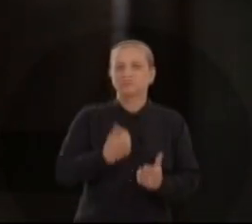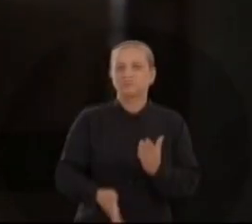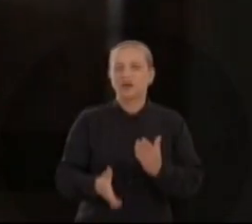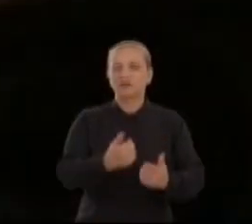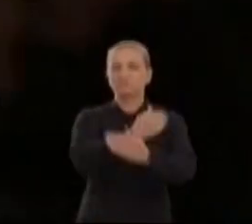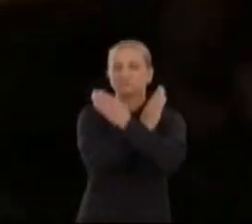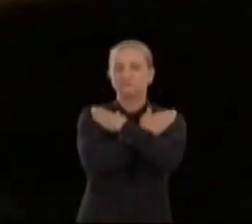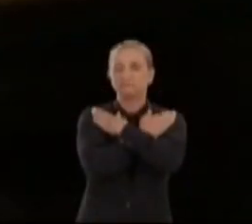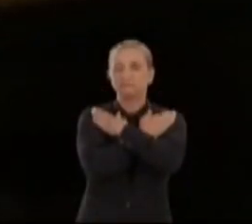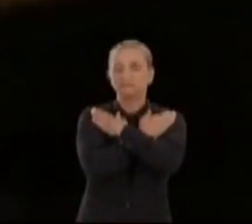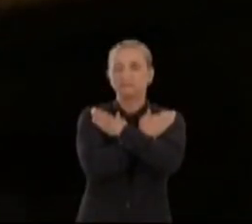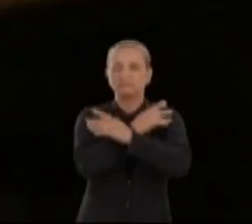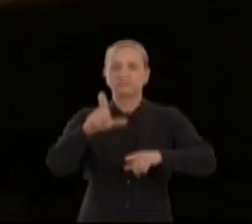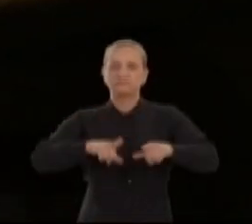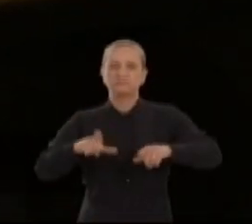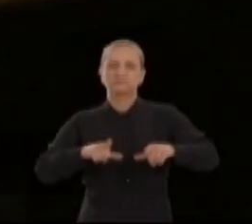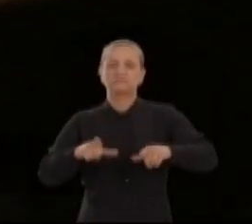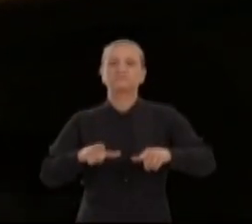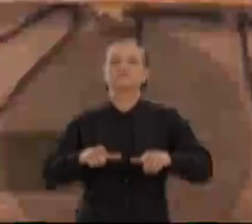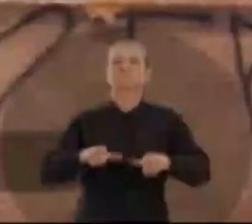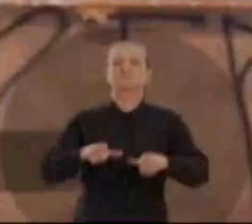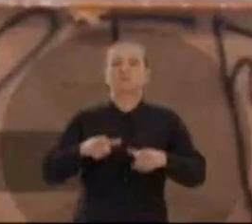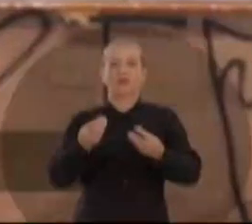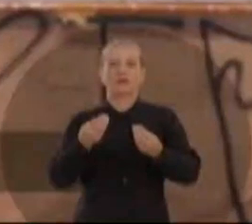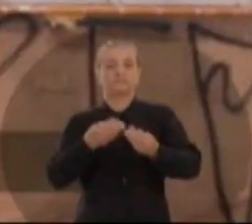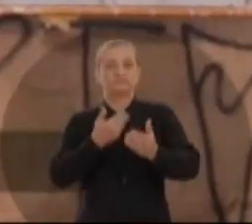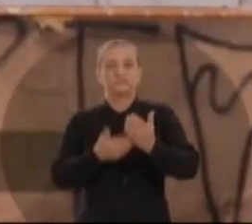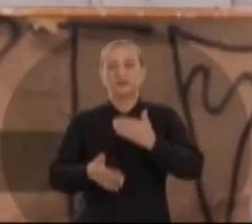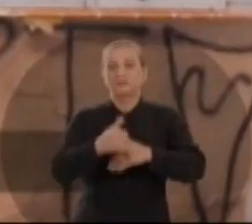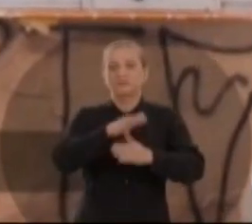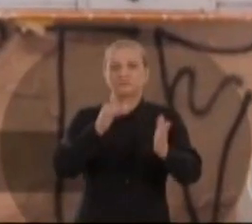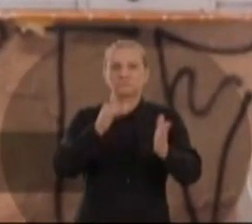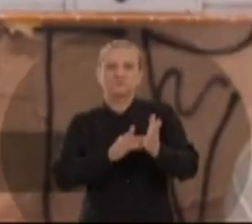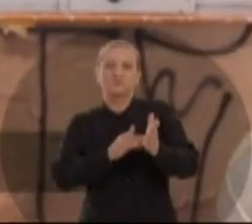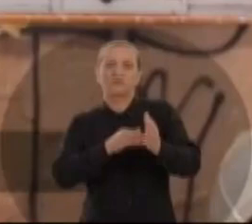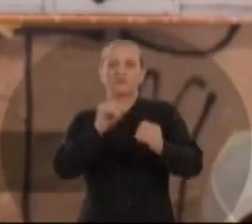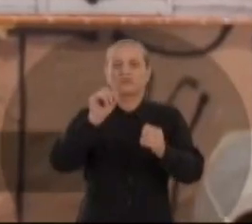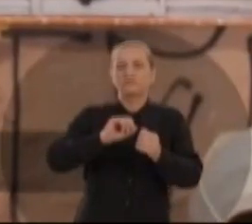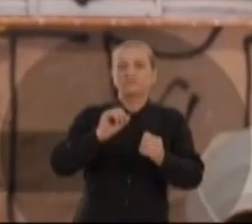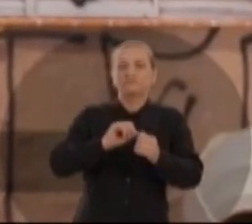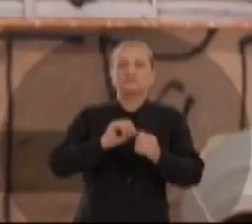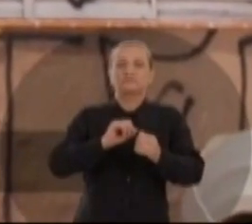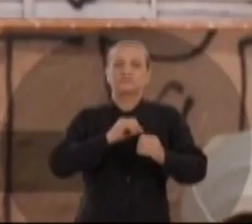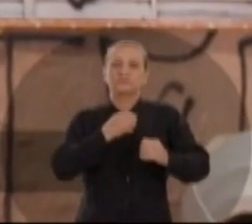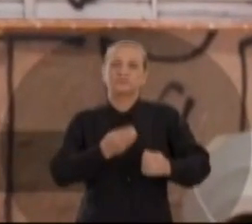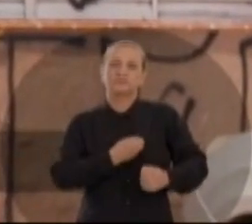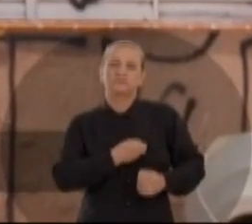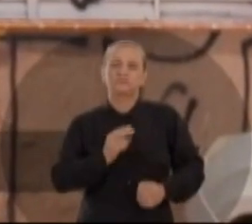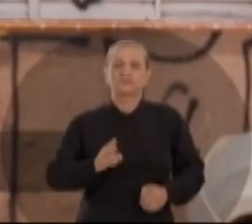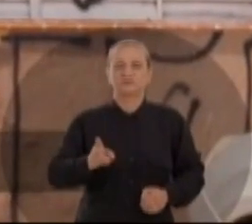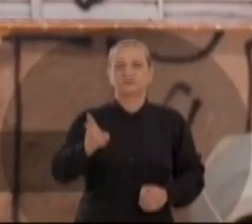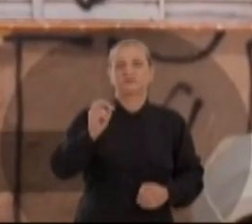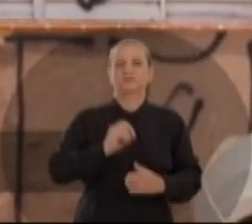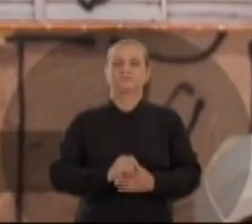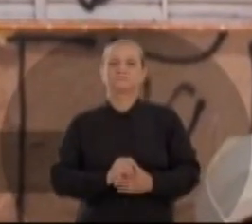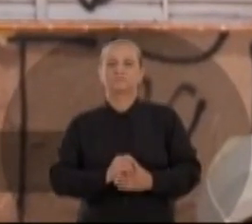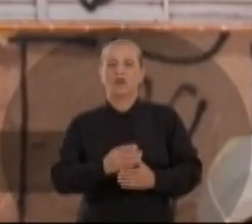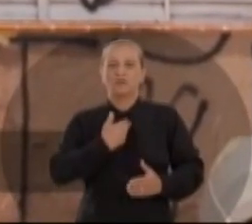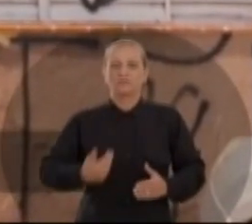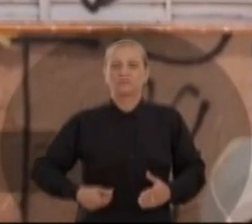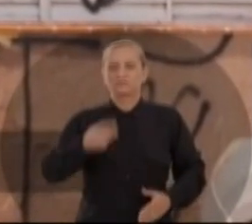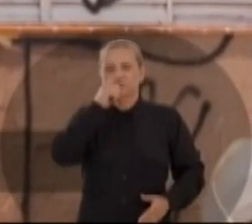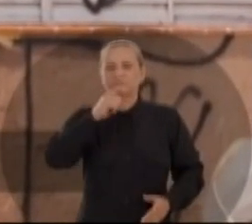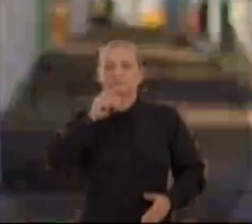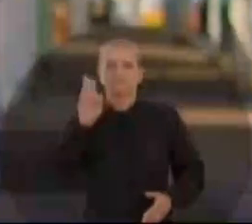mais os cidadãos que ficam desempregados e muitos estão à beira de perder tudo o que foi construído durante uma vida.